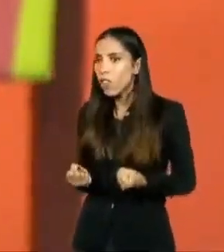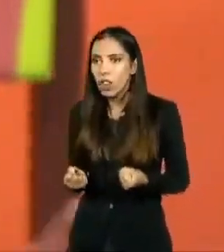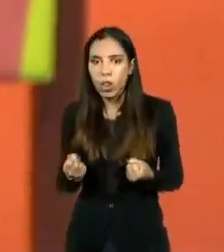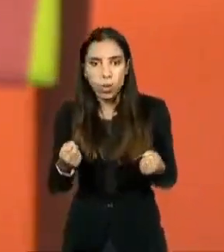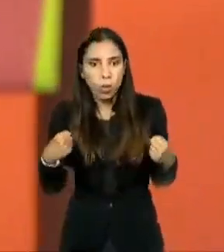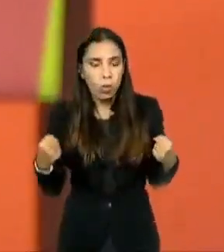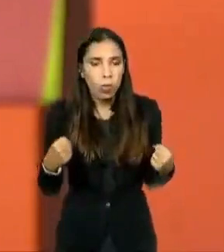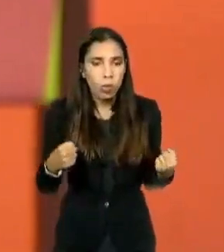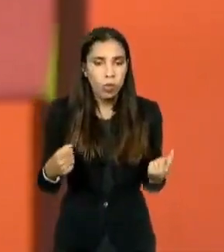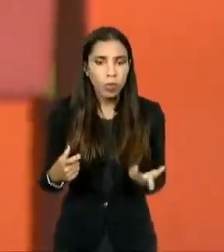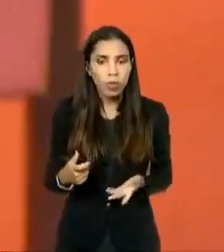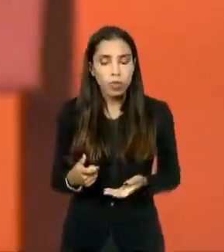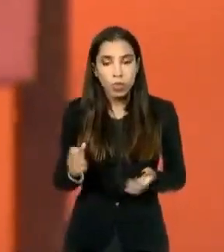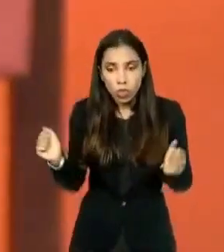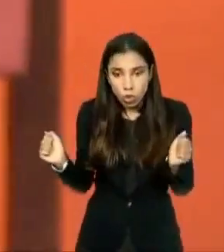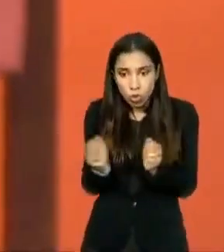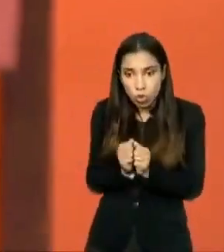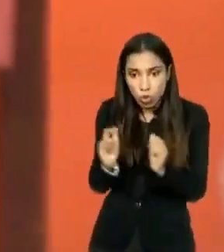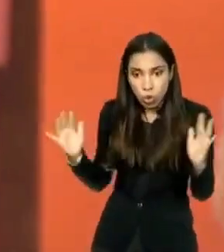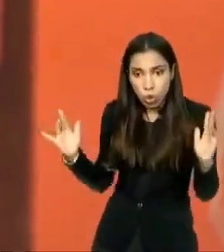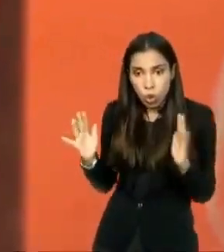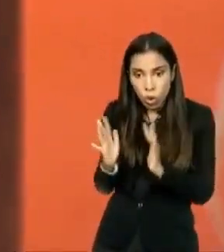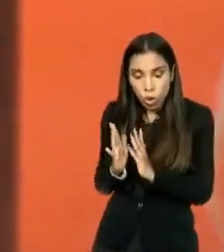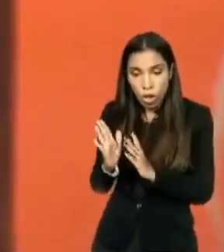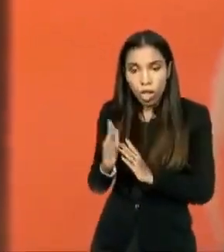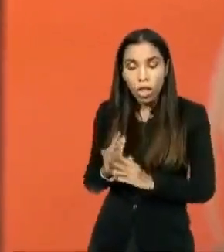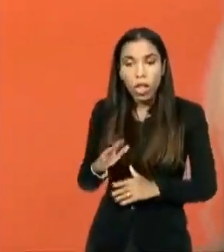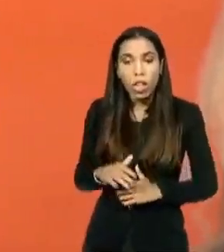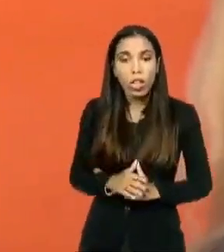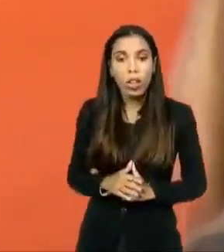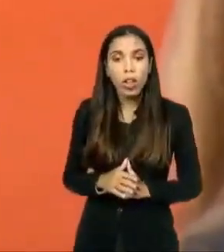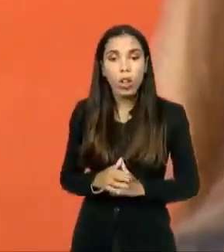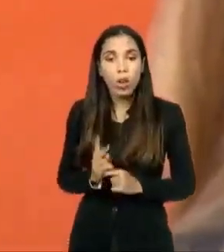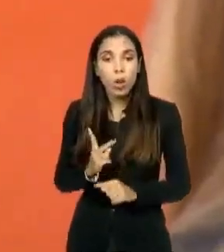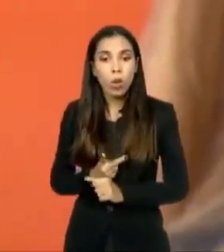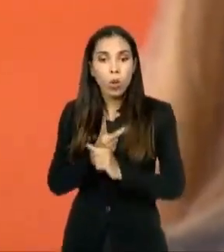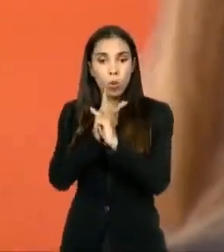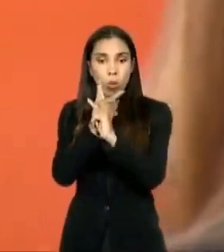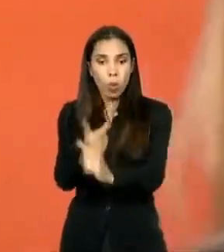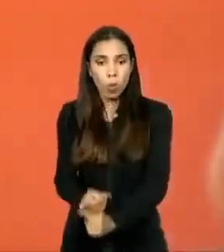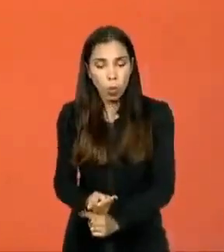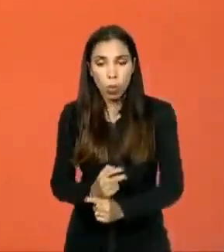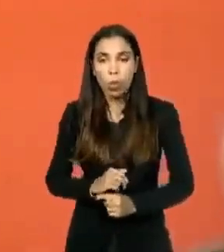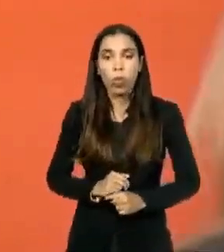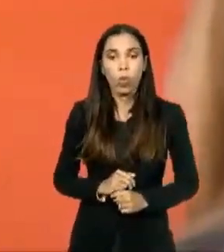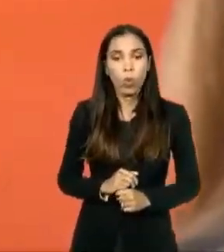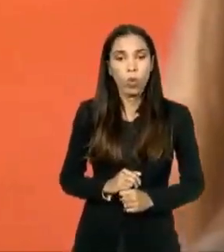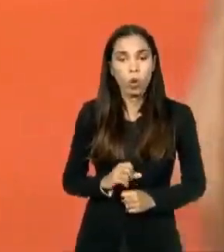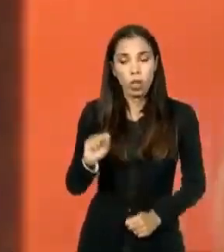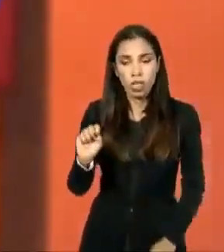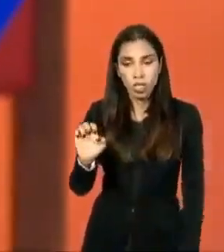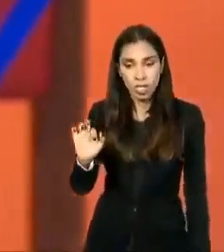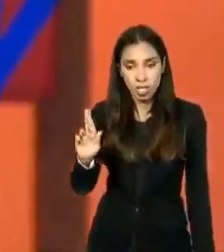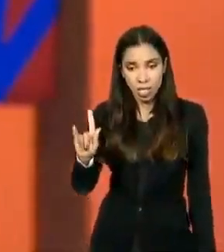vamos correr atrás. Eles saindo, se juntando, as lideranças, aí procuraram o Sérgio